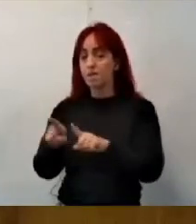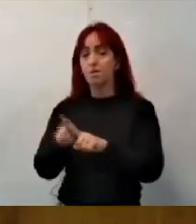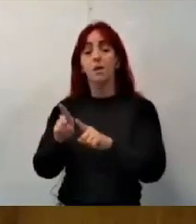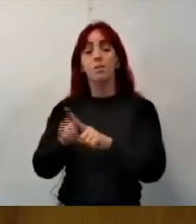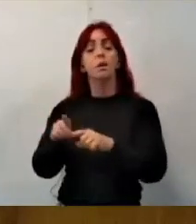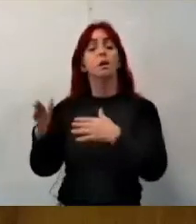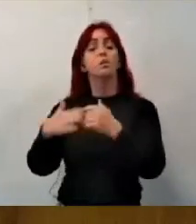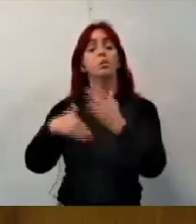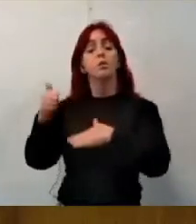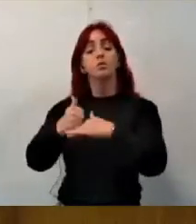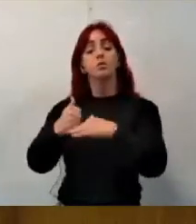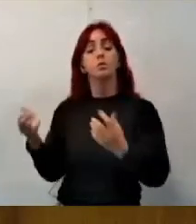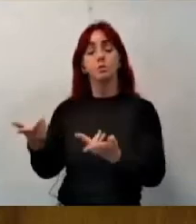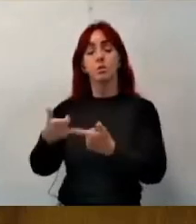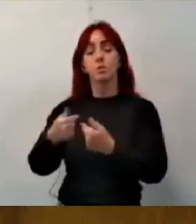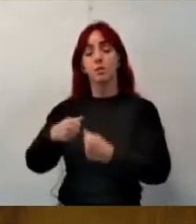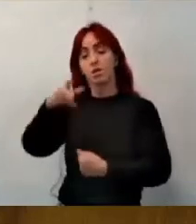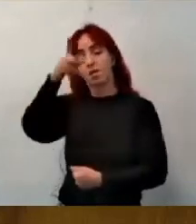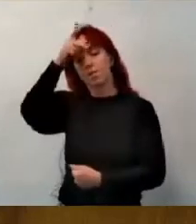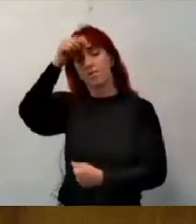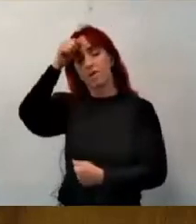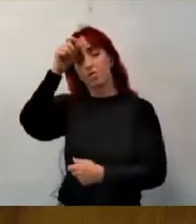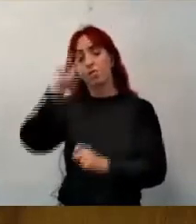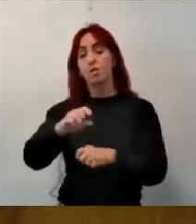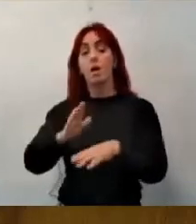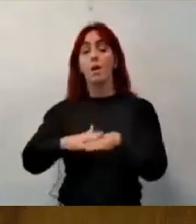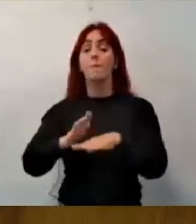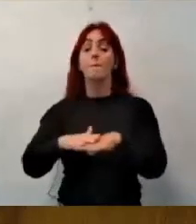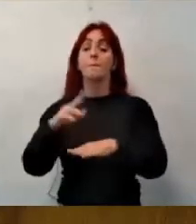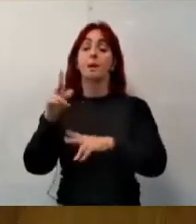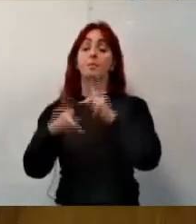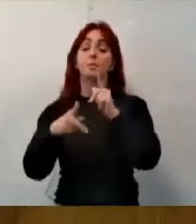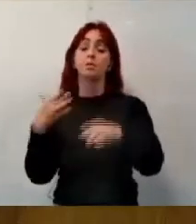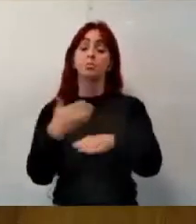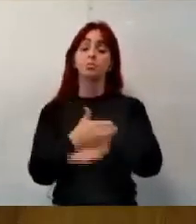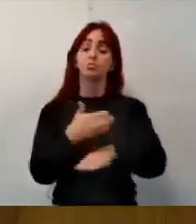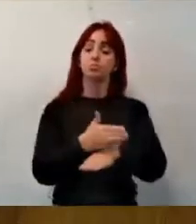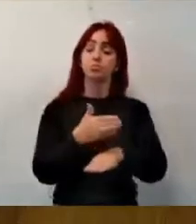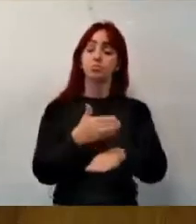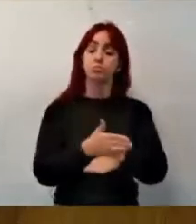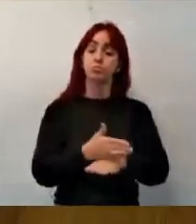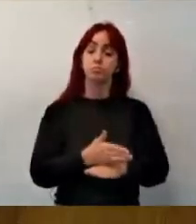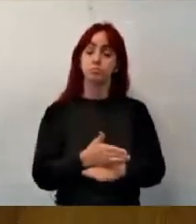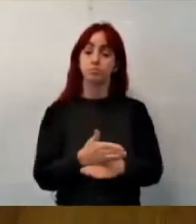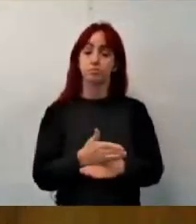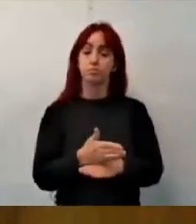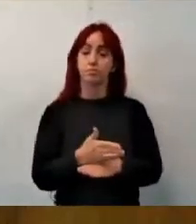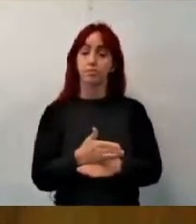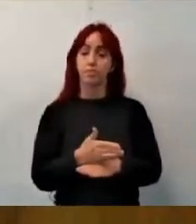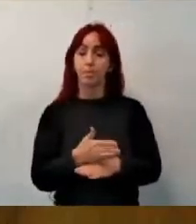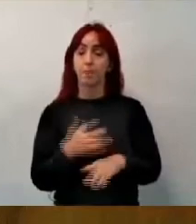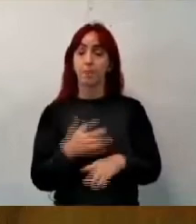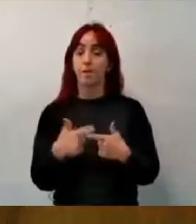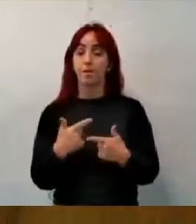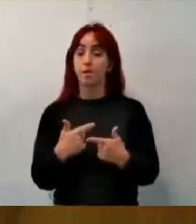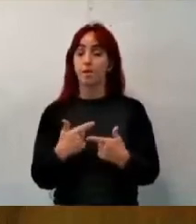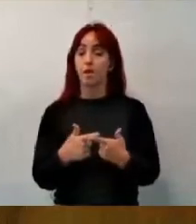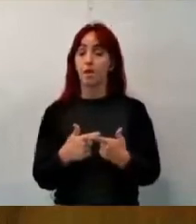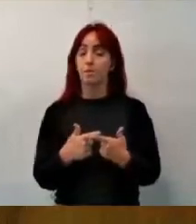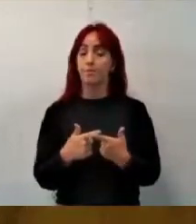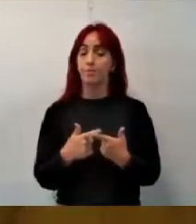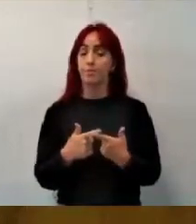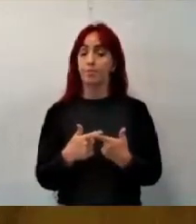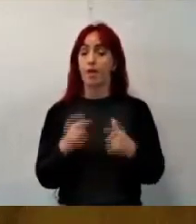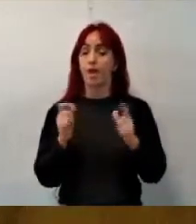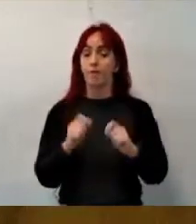gente põe mais gente porque ineficiência você não não não resolve com mais quantidade não ineficiência você